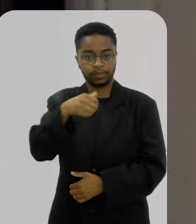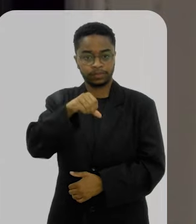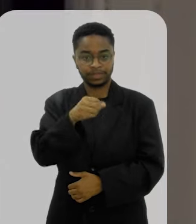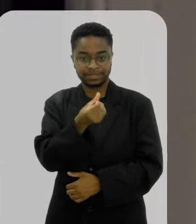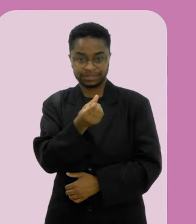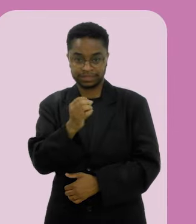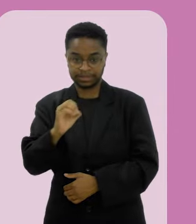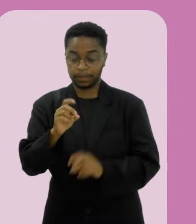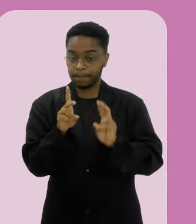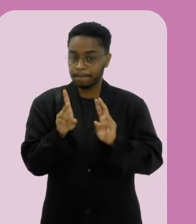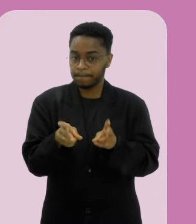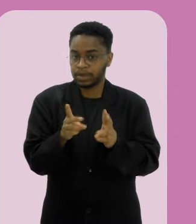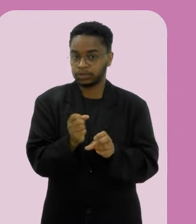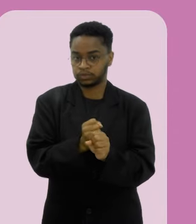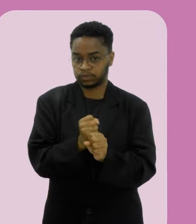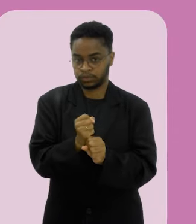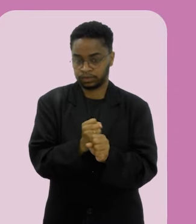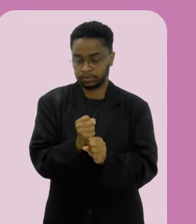mesmo ano.